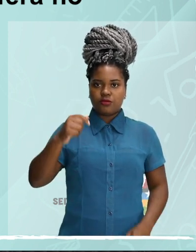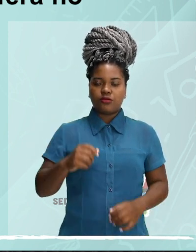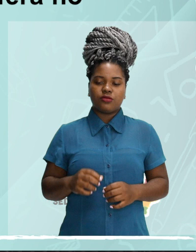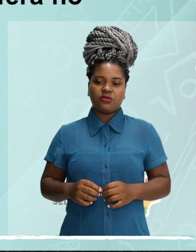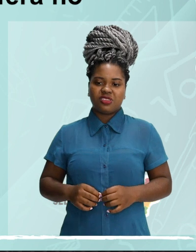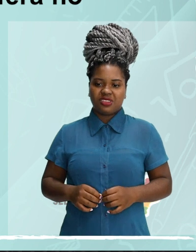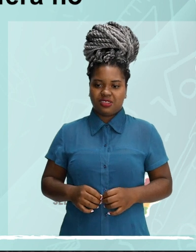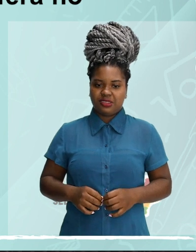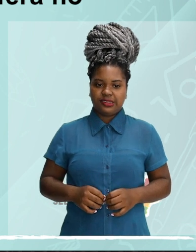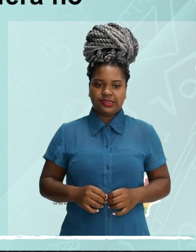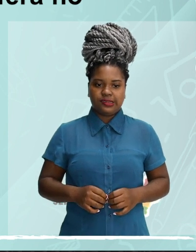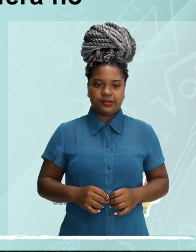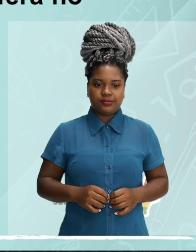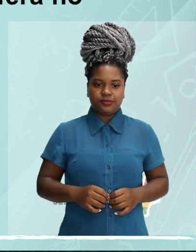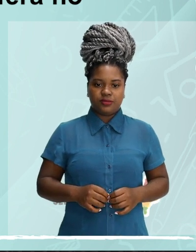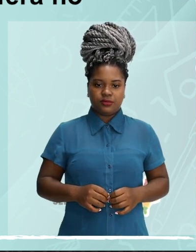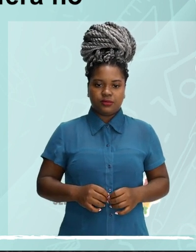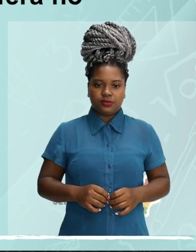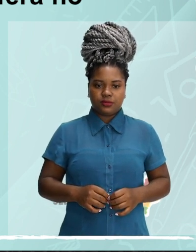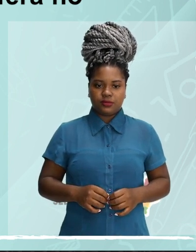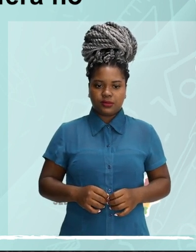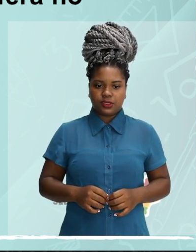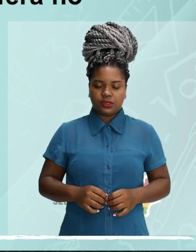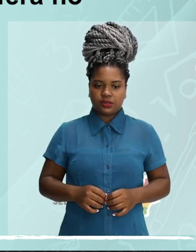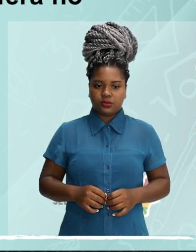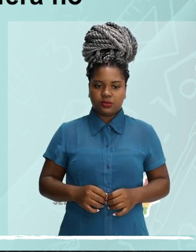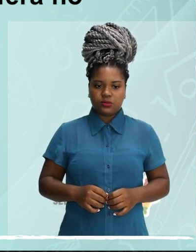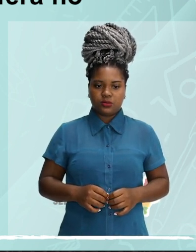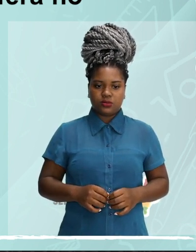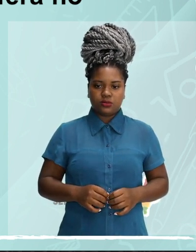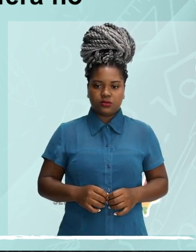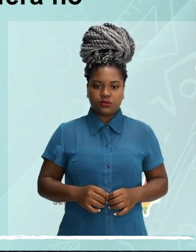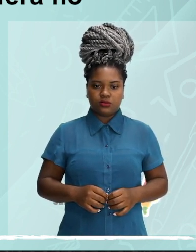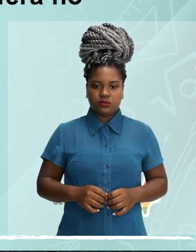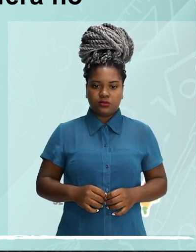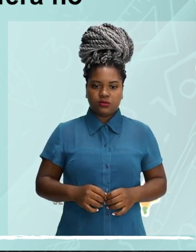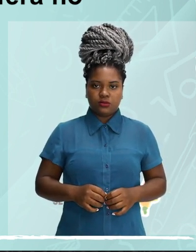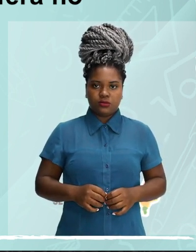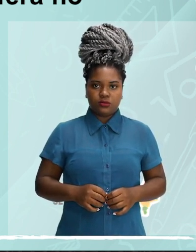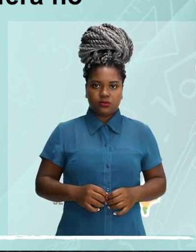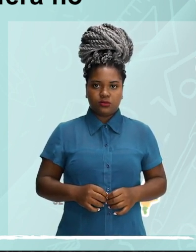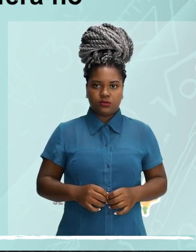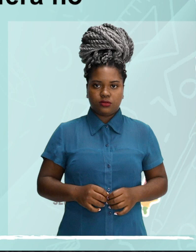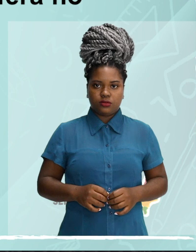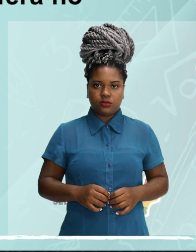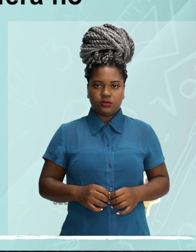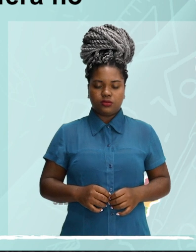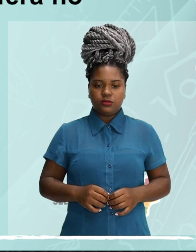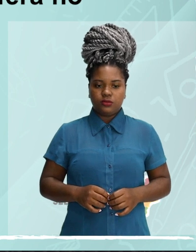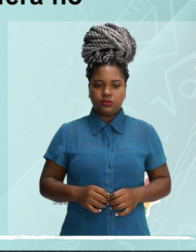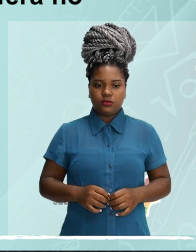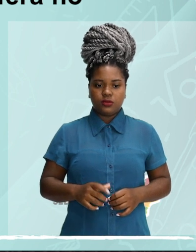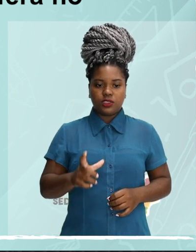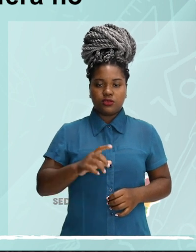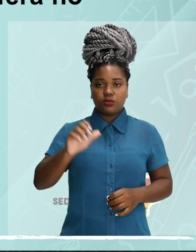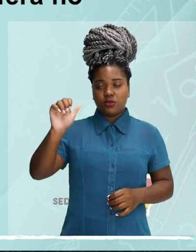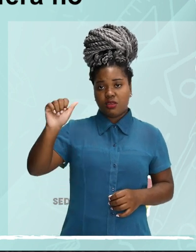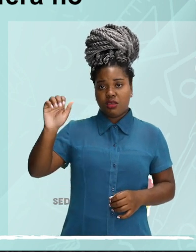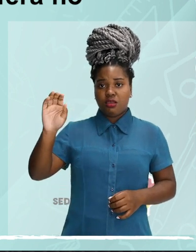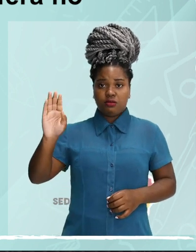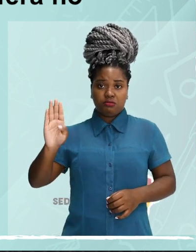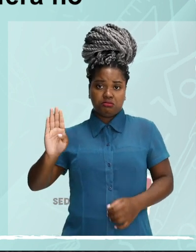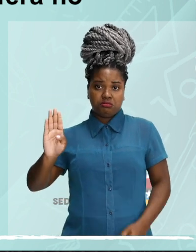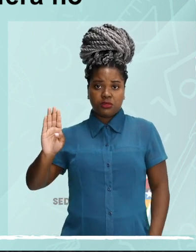segundos em quilogramas vezes metro por segundo, certo? Será letra A